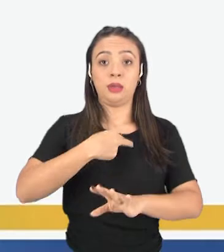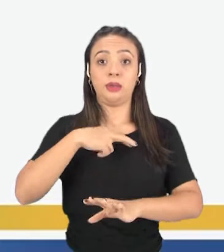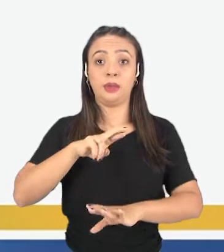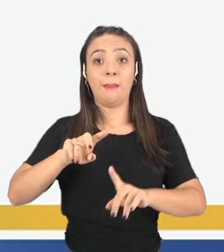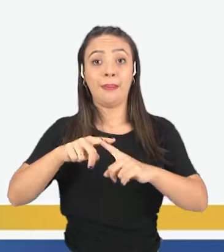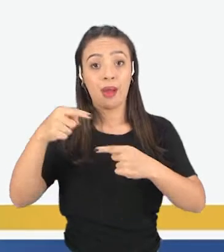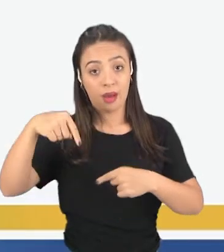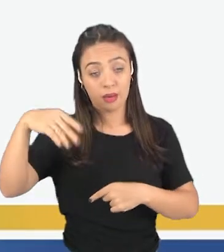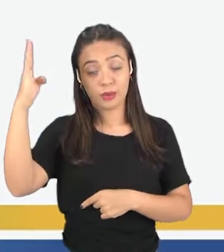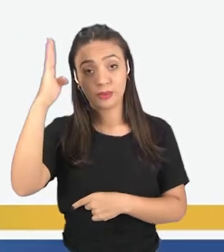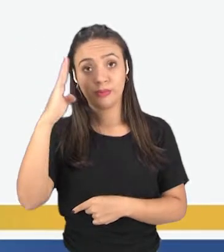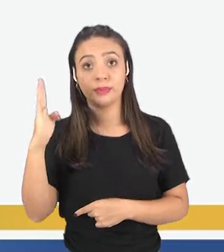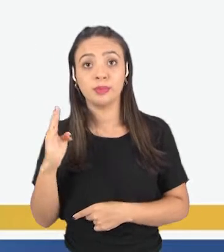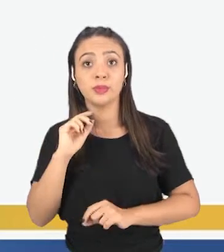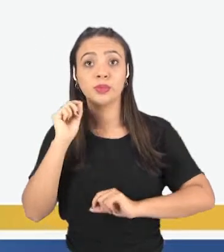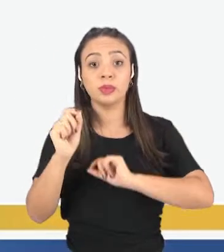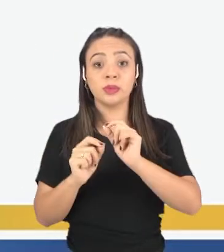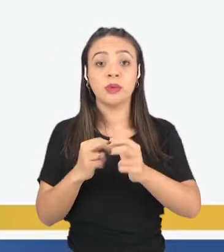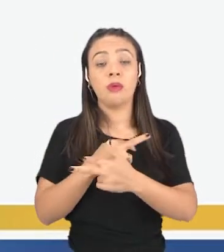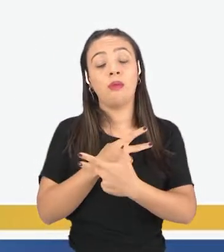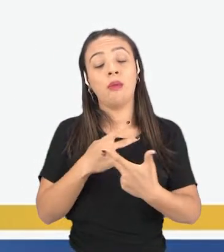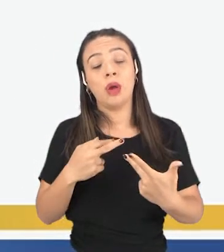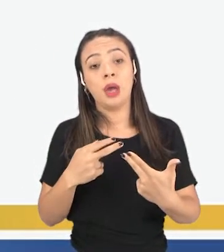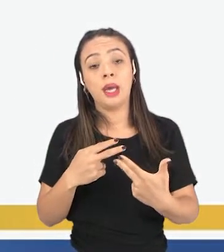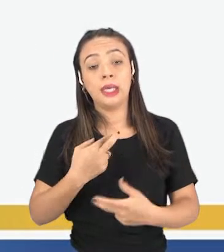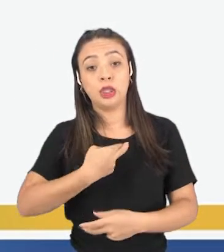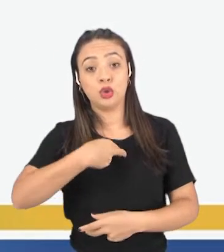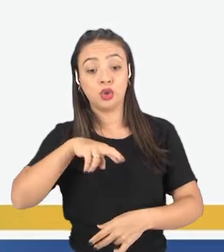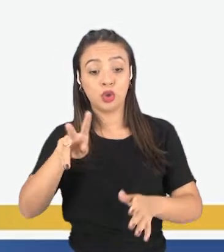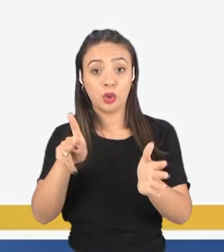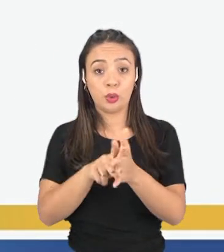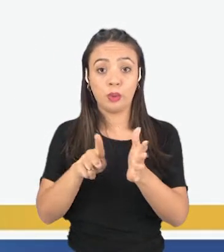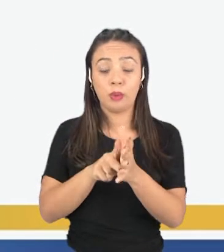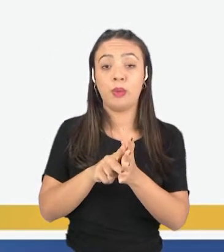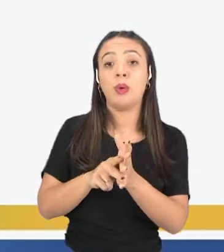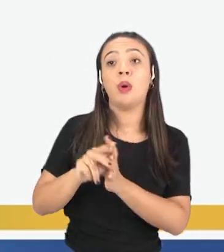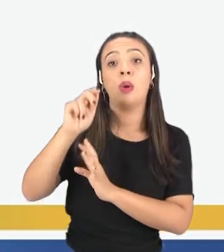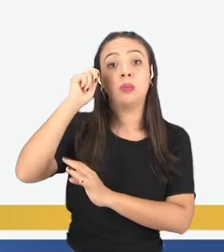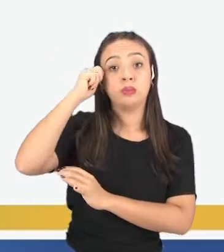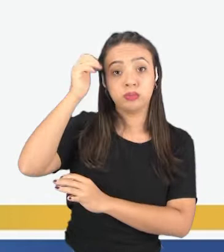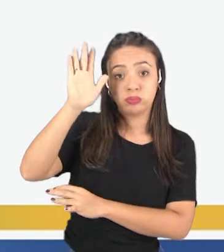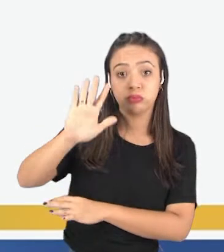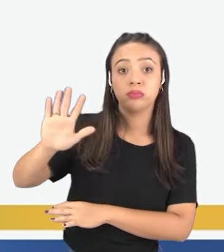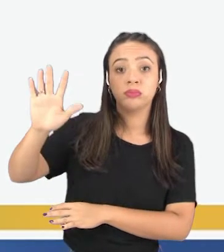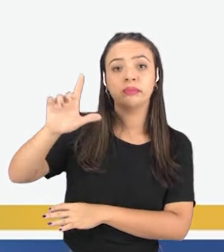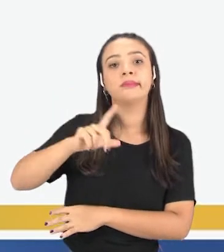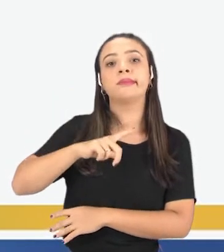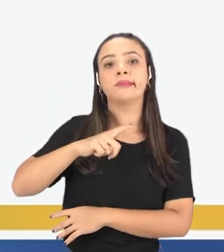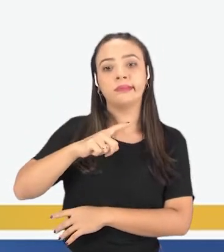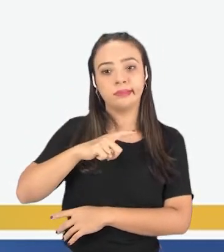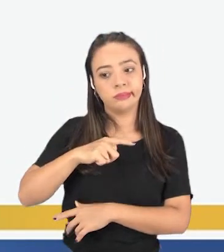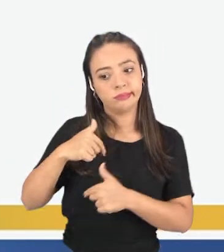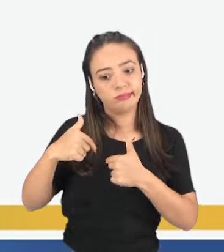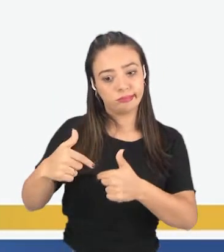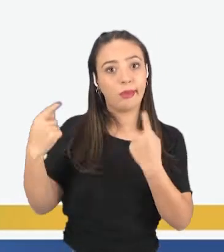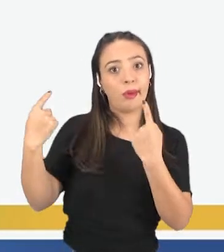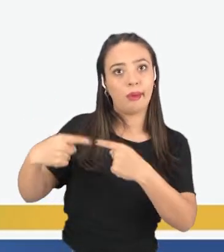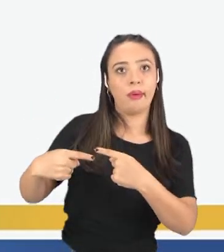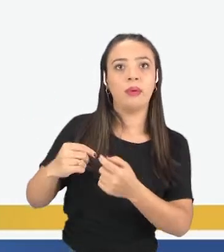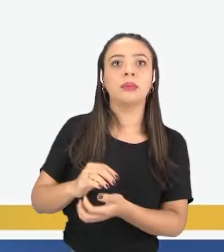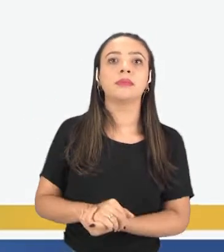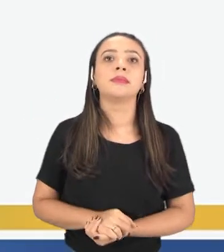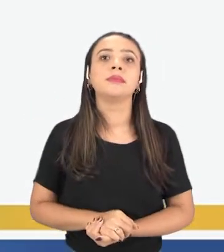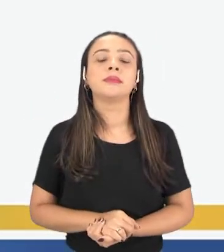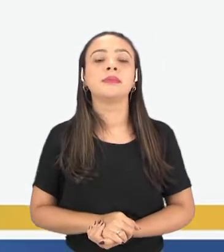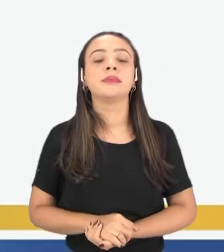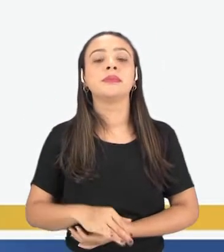nosso país é que as religiões de matriz africana são intensamente perseguidas. No caso das religiões de matriz africanas, a